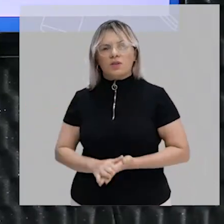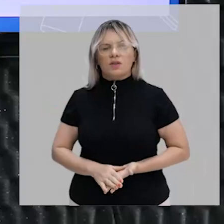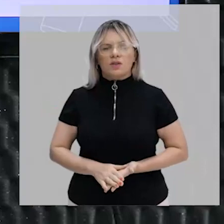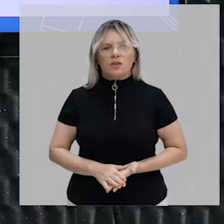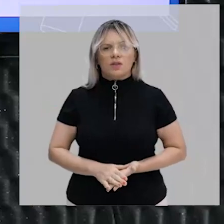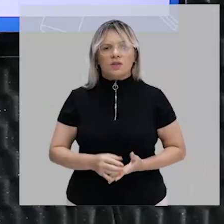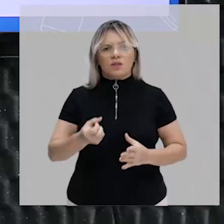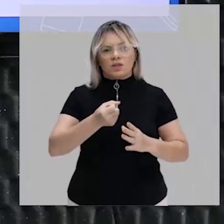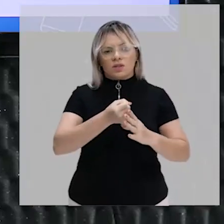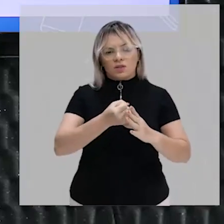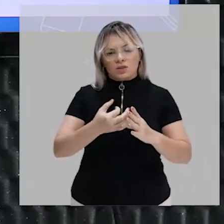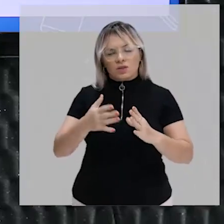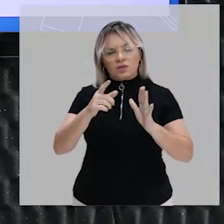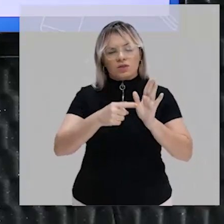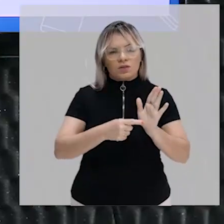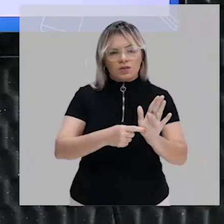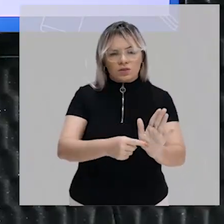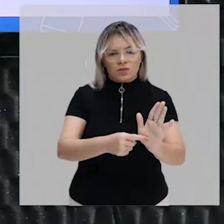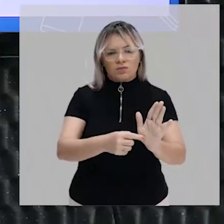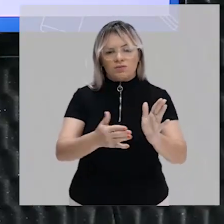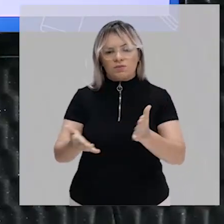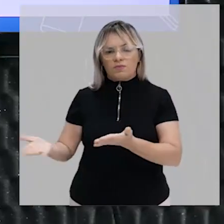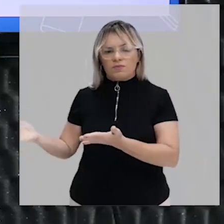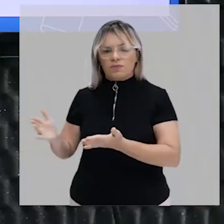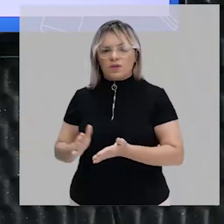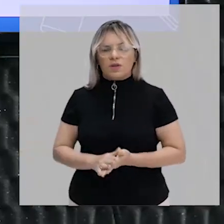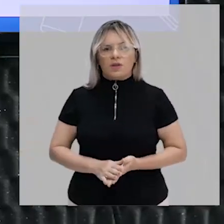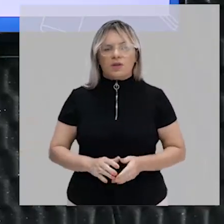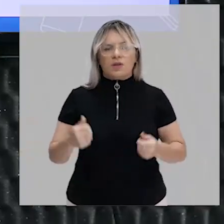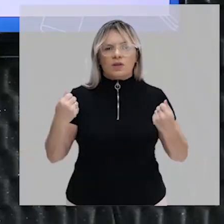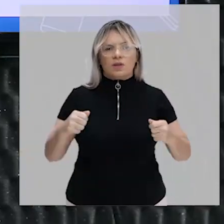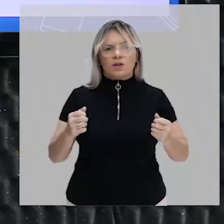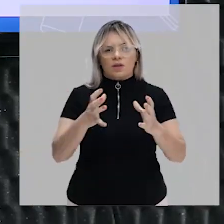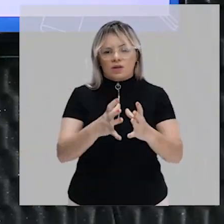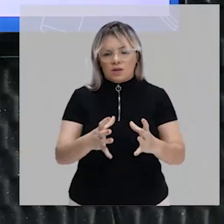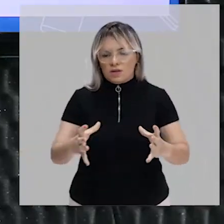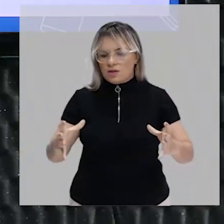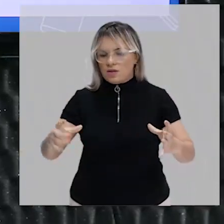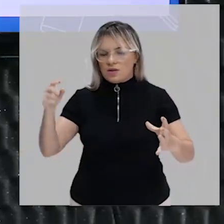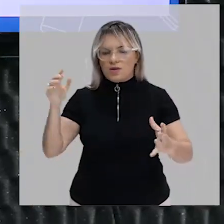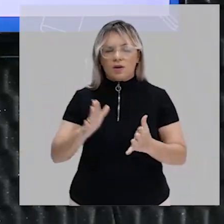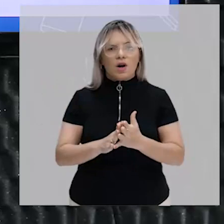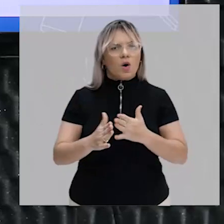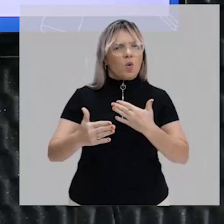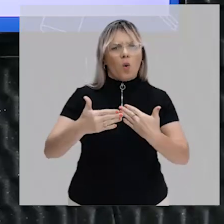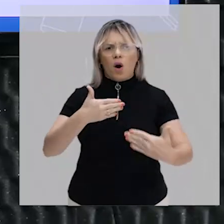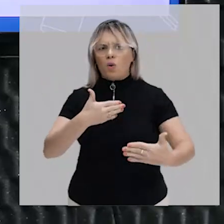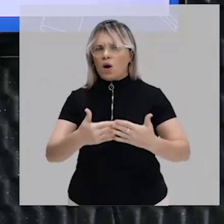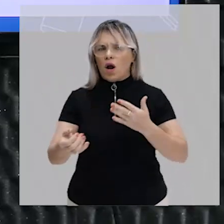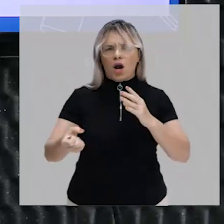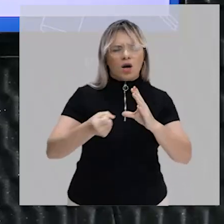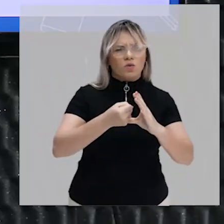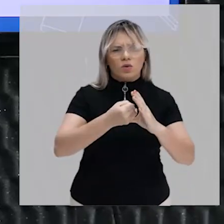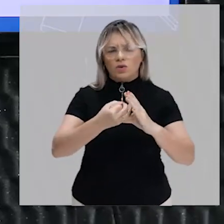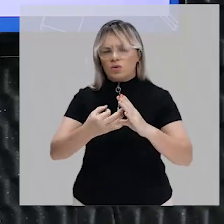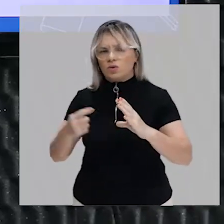te apresento o caso de precisar ampliar, né, para qualquer quantidade de elementos dentre os